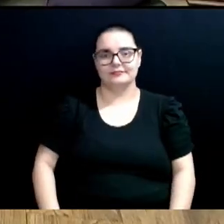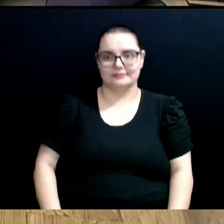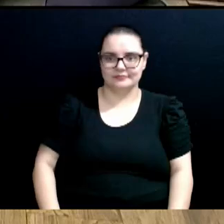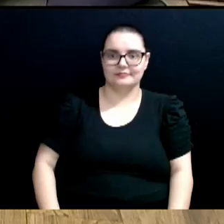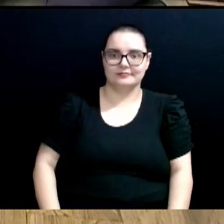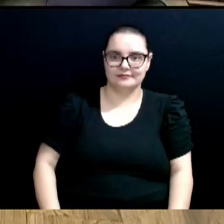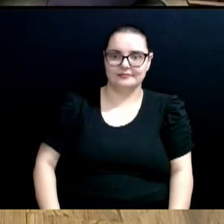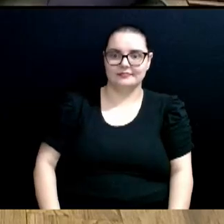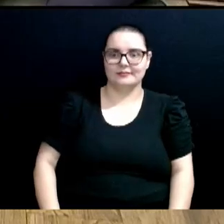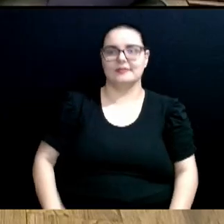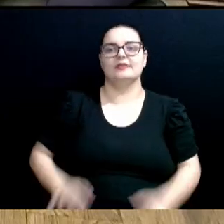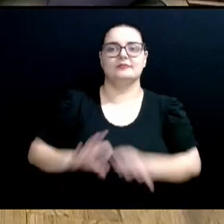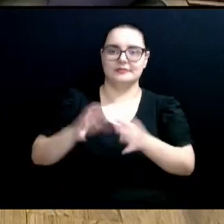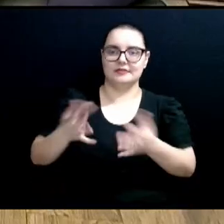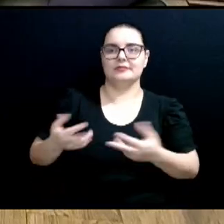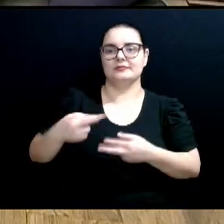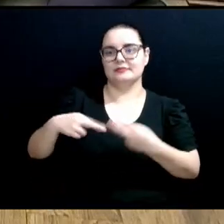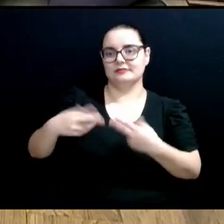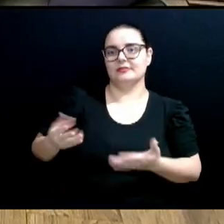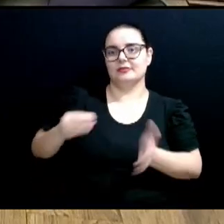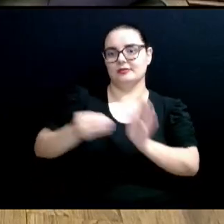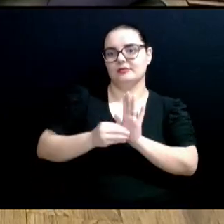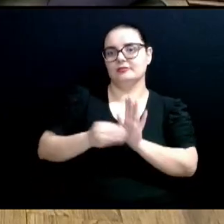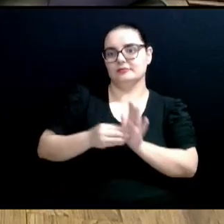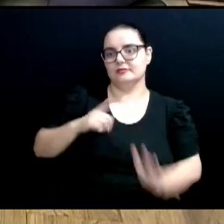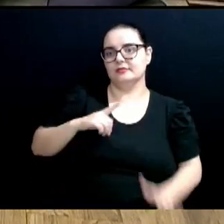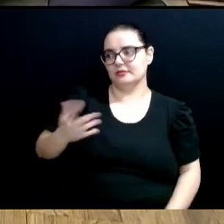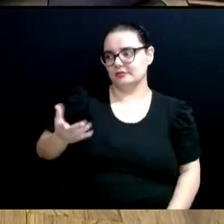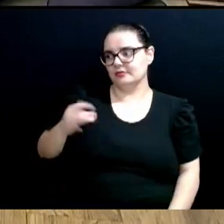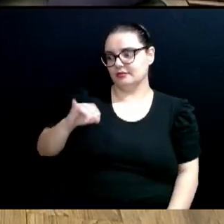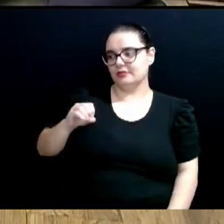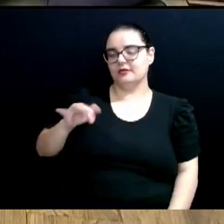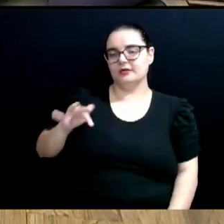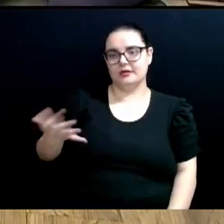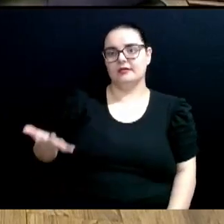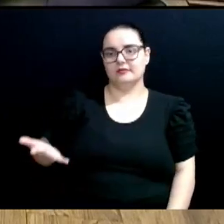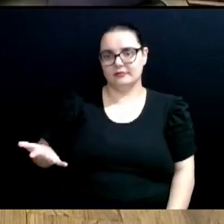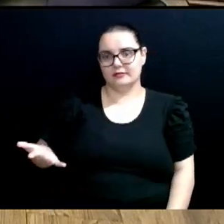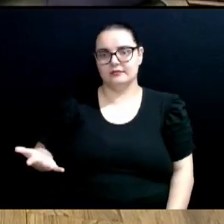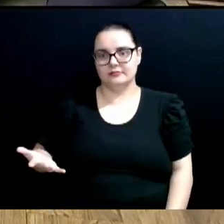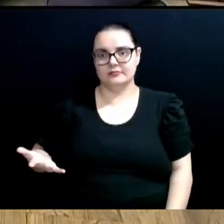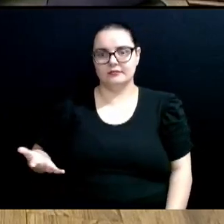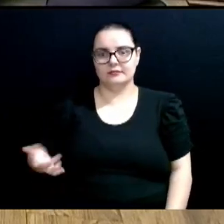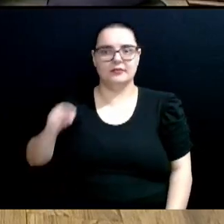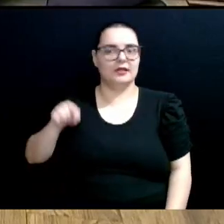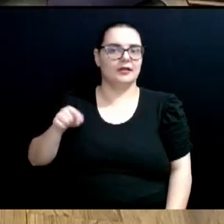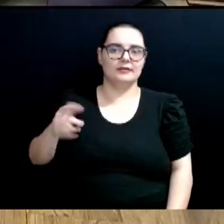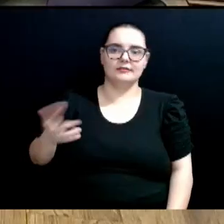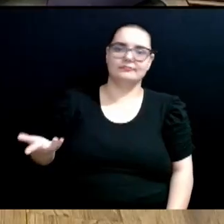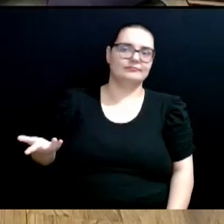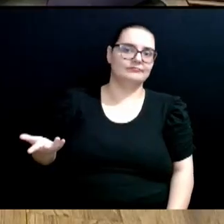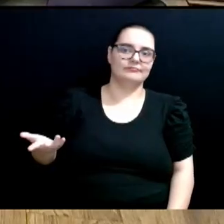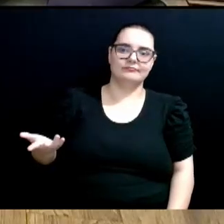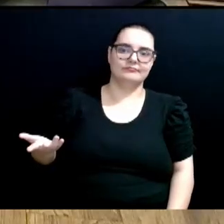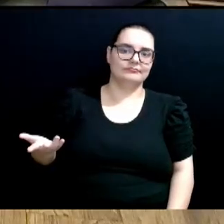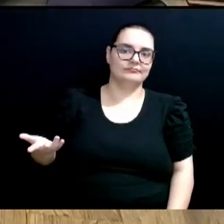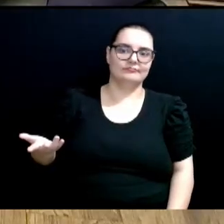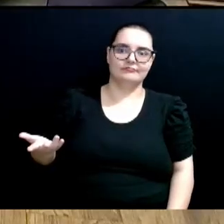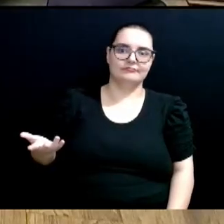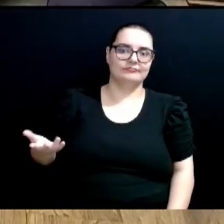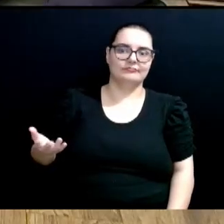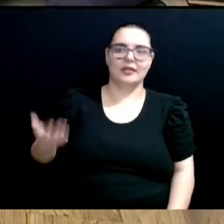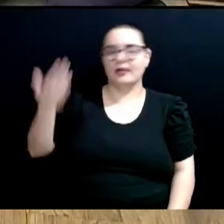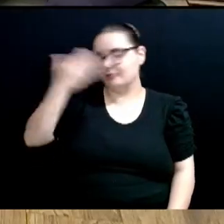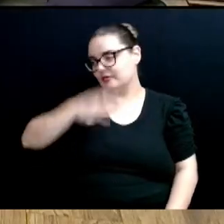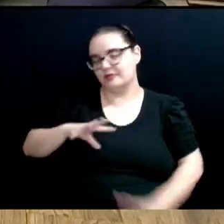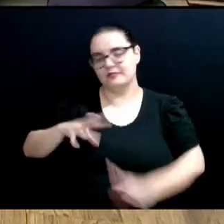essa questão última que tivemos do IOF, eu acho que essa foi uma questão, um atestado de tudo isso. Teria que